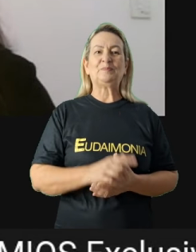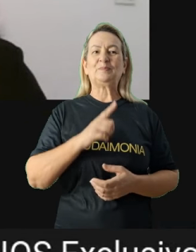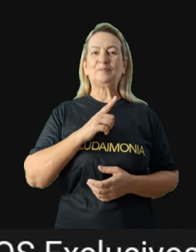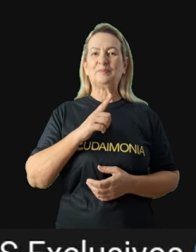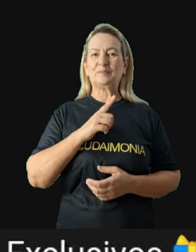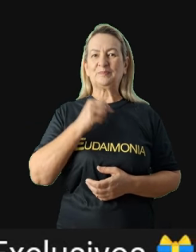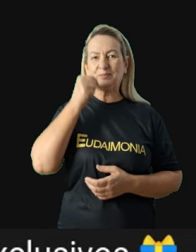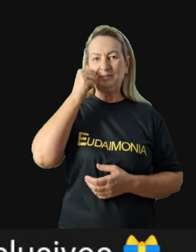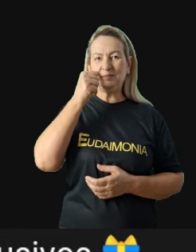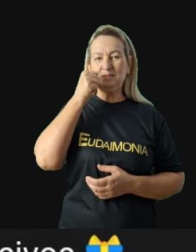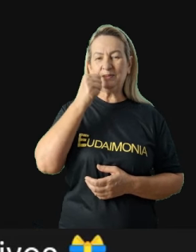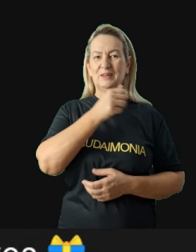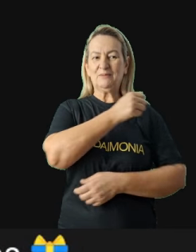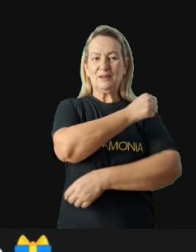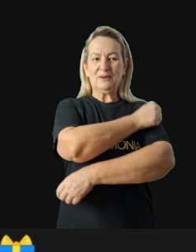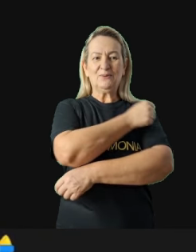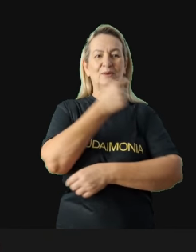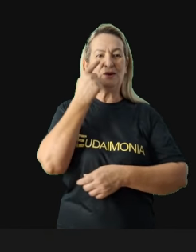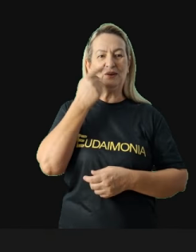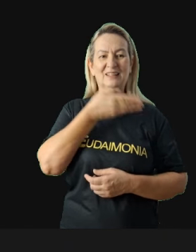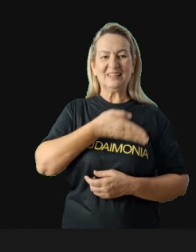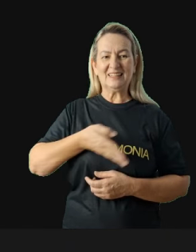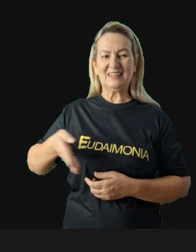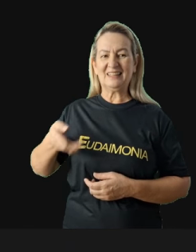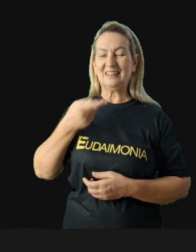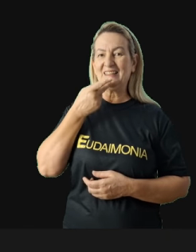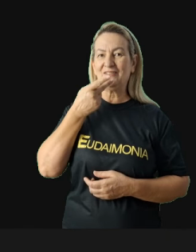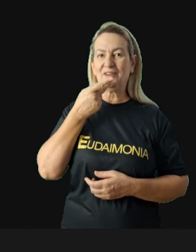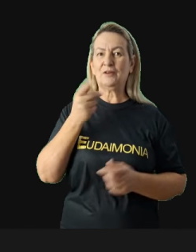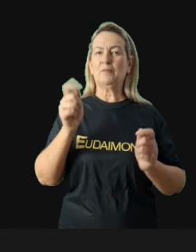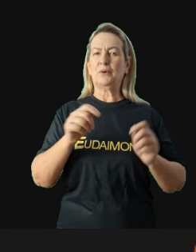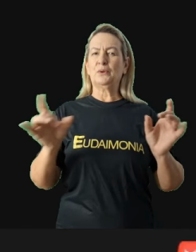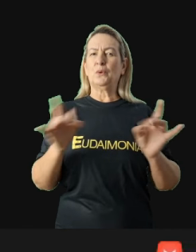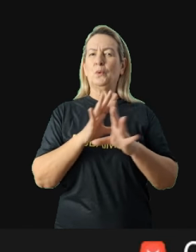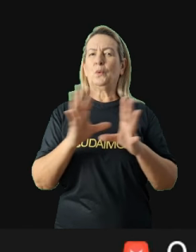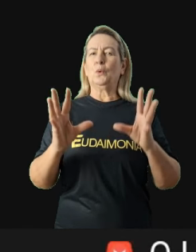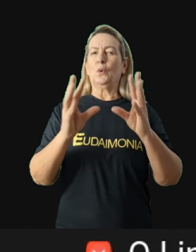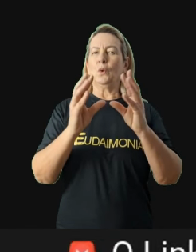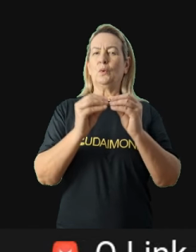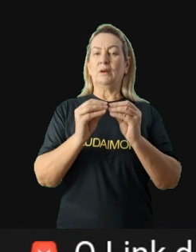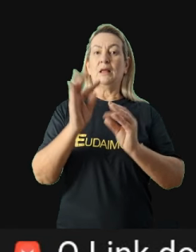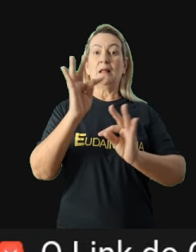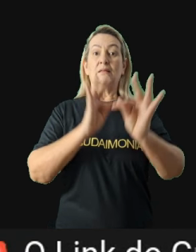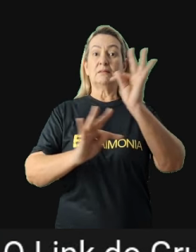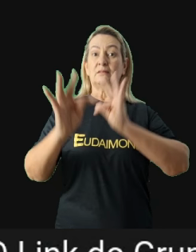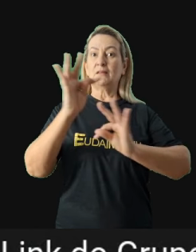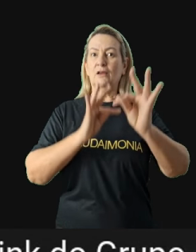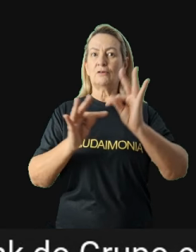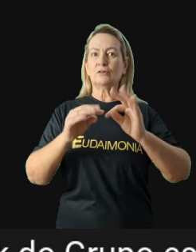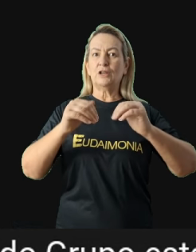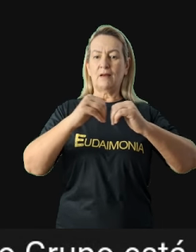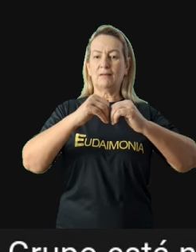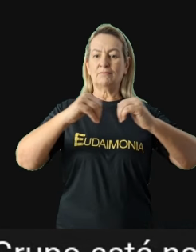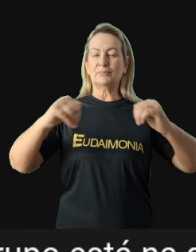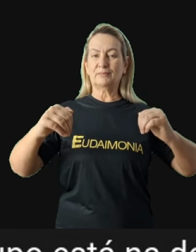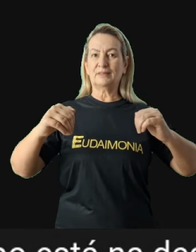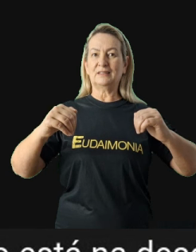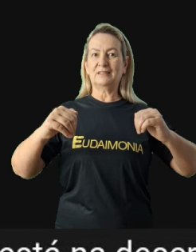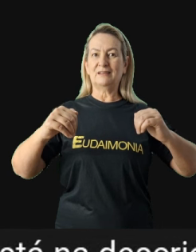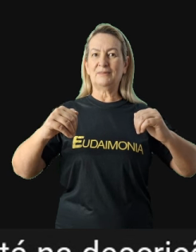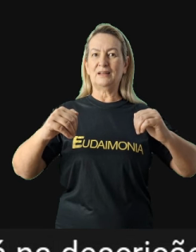moça aqui, Rosinda, ó, dá uma olhada, eu vou pôr aqui, ó. Tem uma moça aqui, Rosinda, que ela disse o seguinte, ó: nós podemos concluir que a